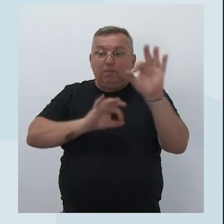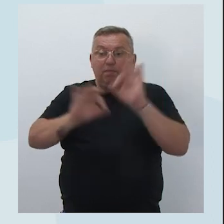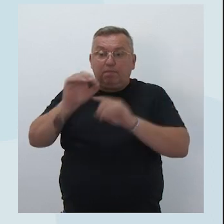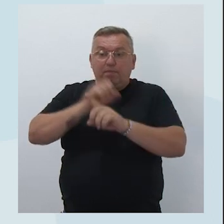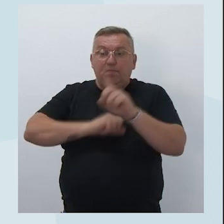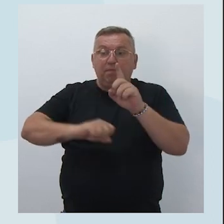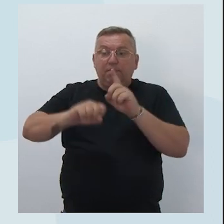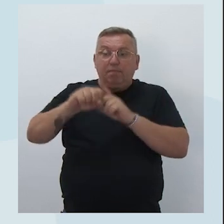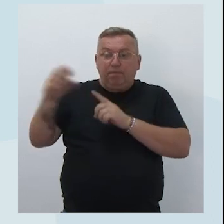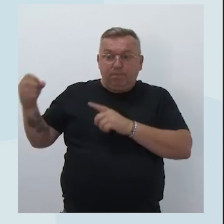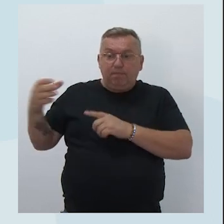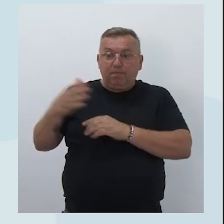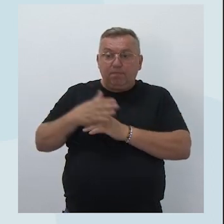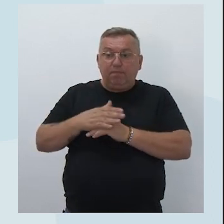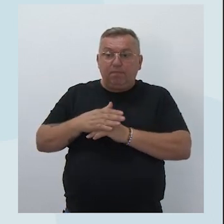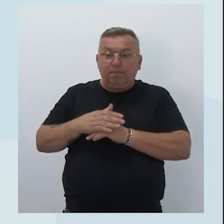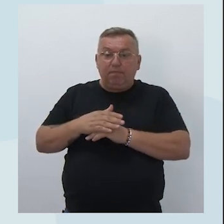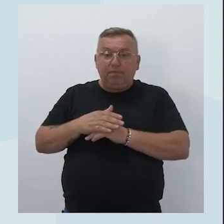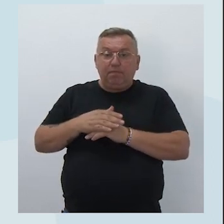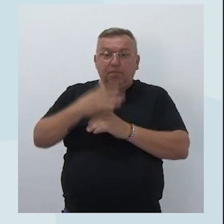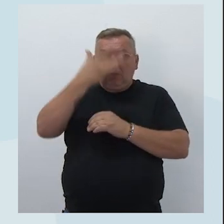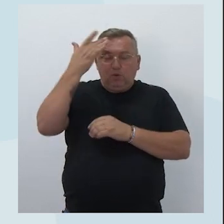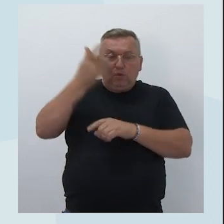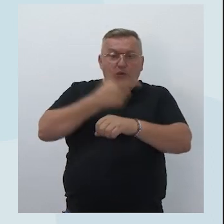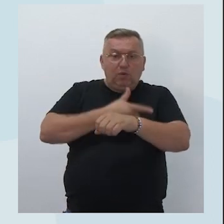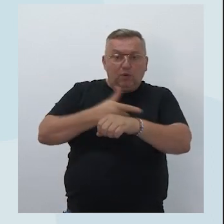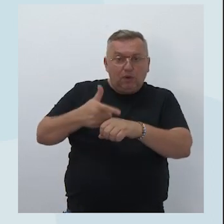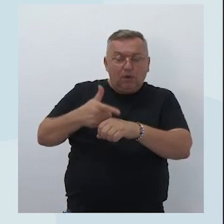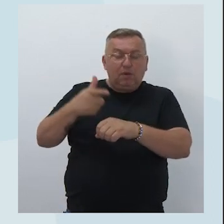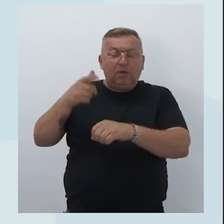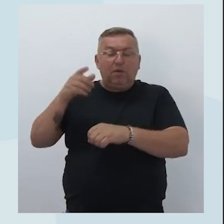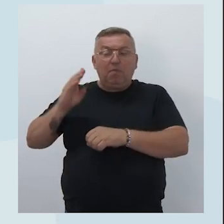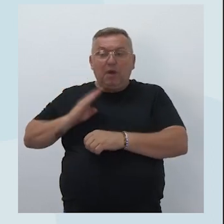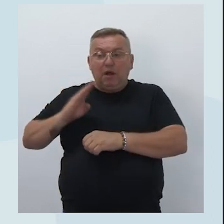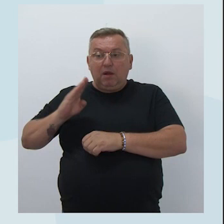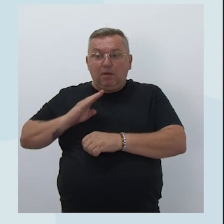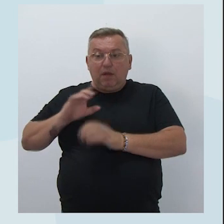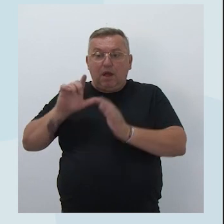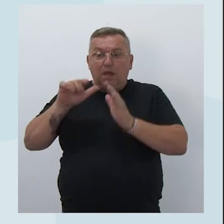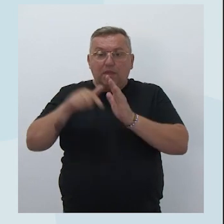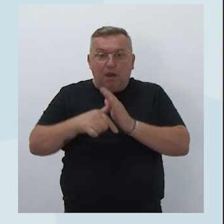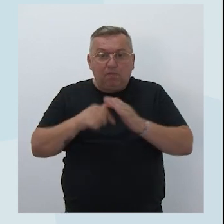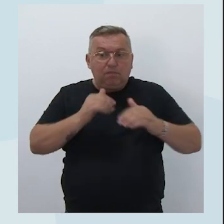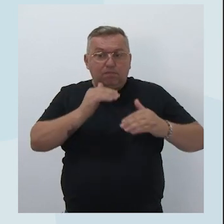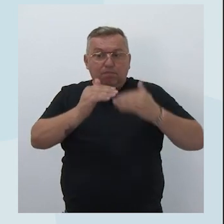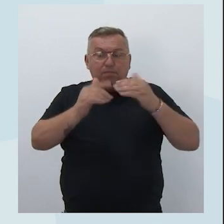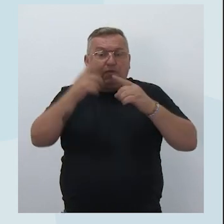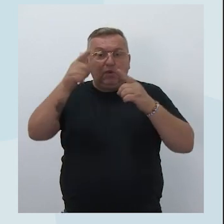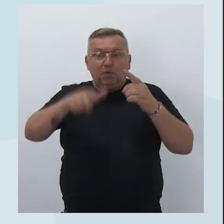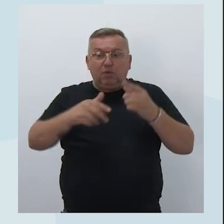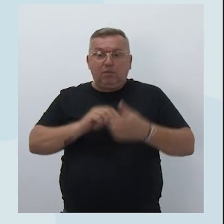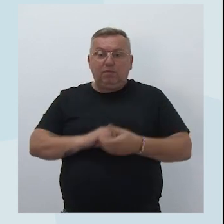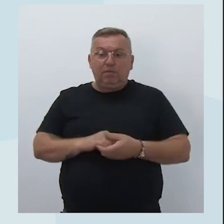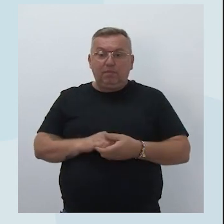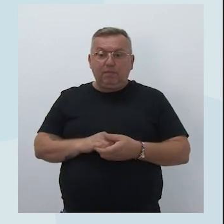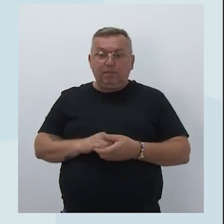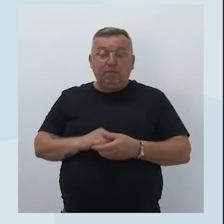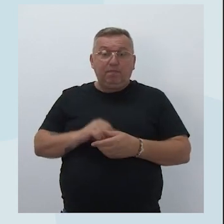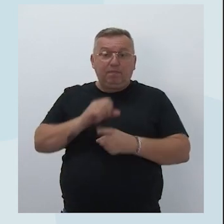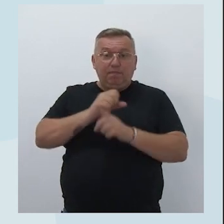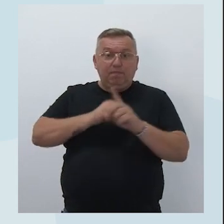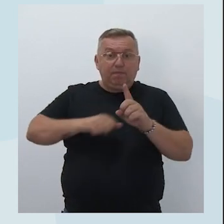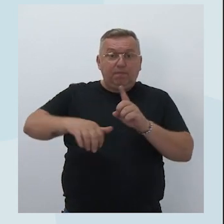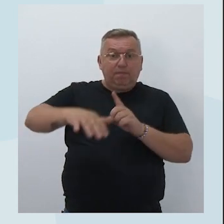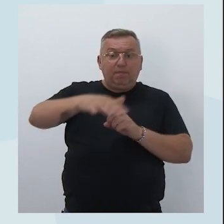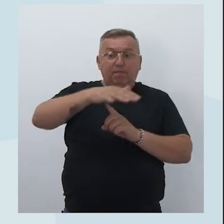da sociedade contemporânea, civilizados e bárbaros, atraso e desenvolvimento, entre outros. Por fim,